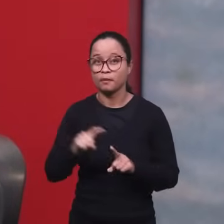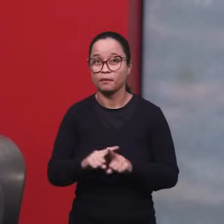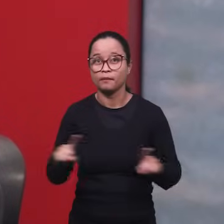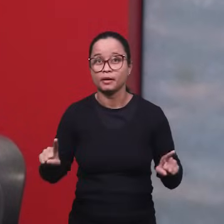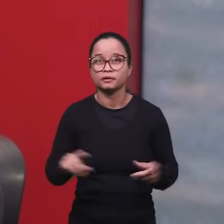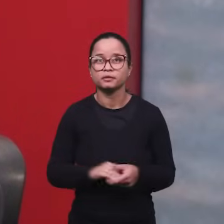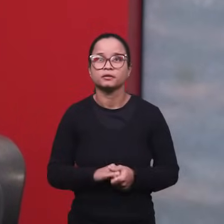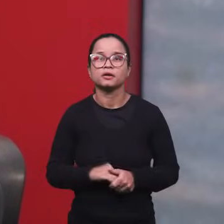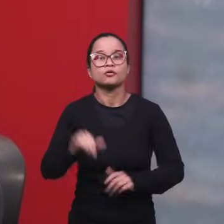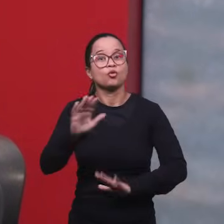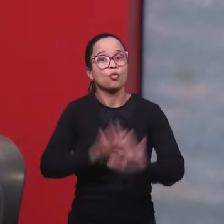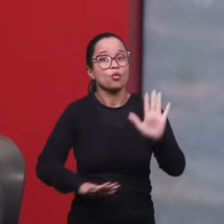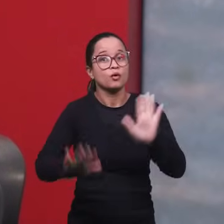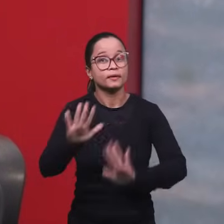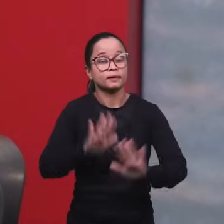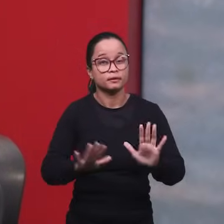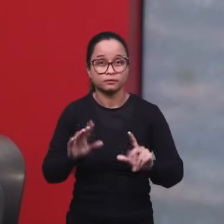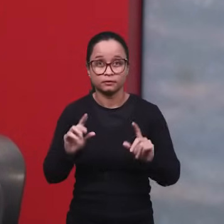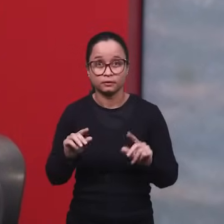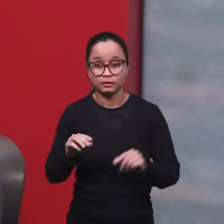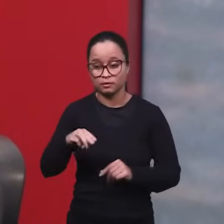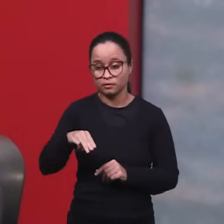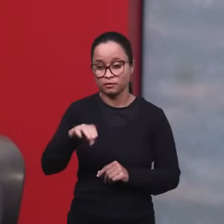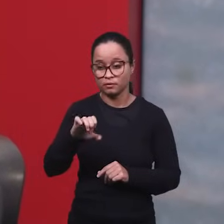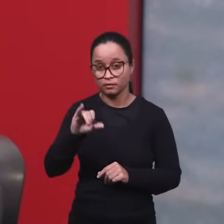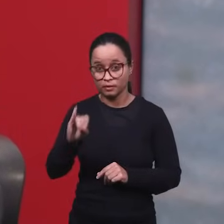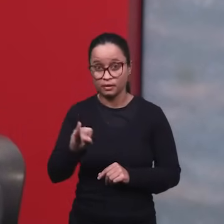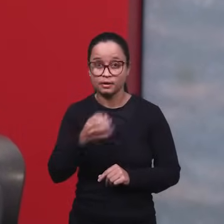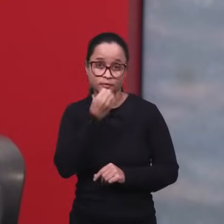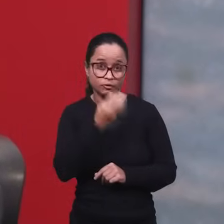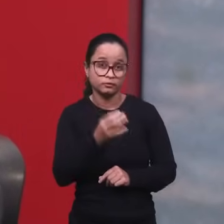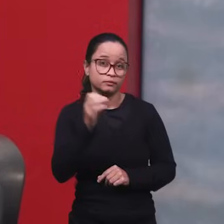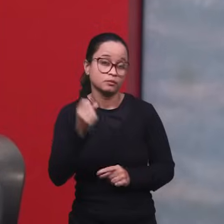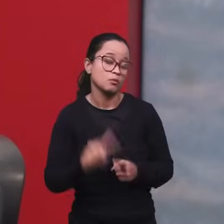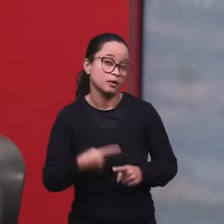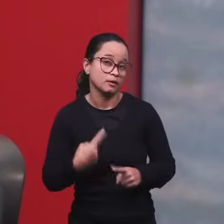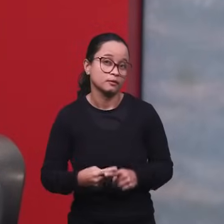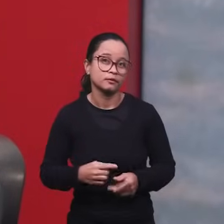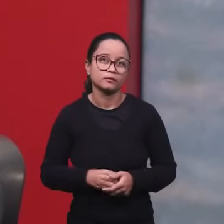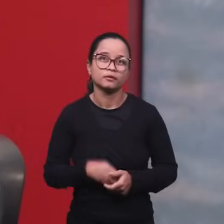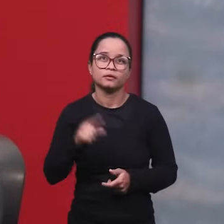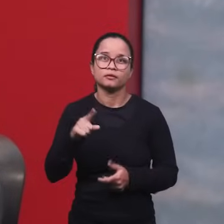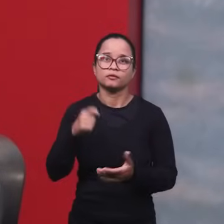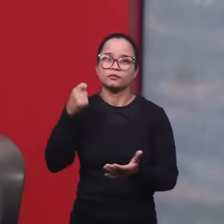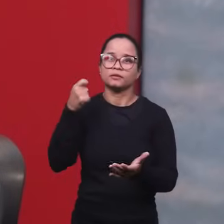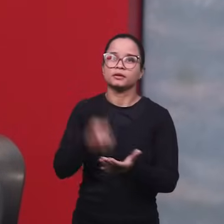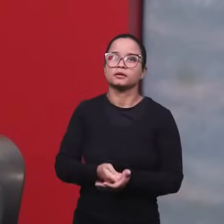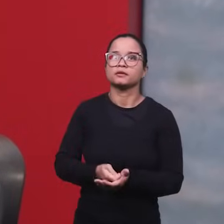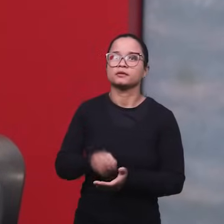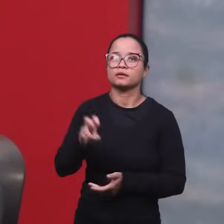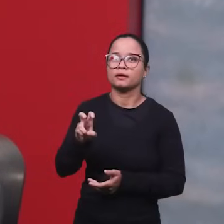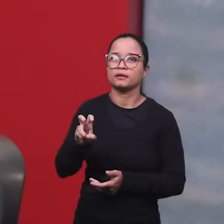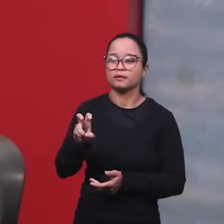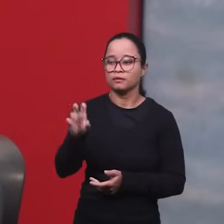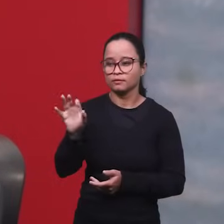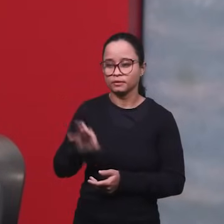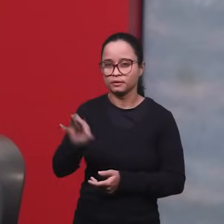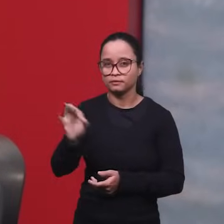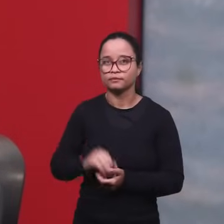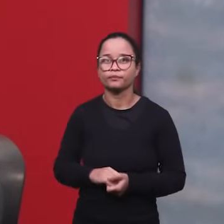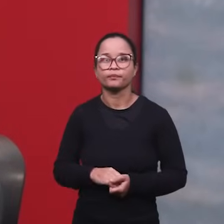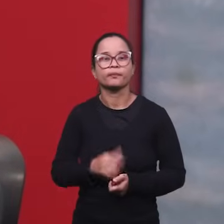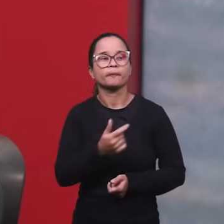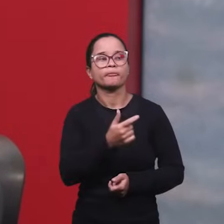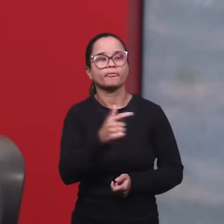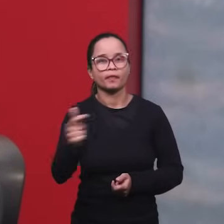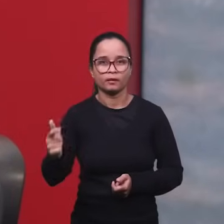tomar um cuidado com o MEI pelo seguinte. O MEI é muito bom porque você só paga uma alíquota de 5%. Então,